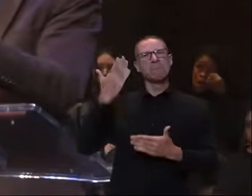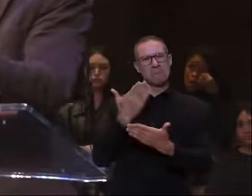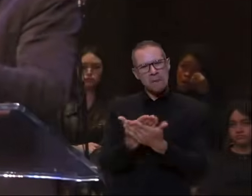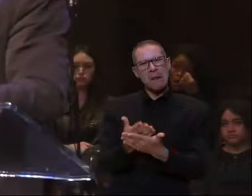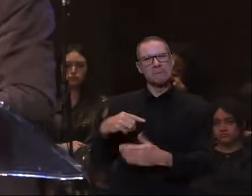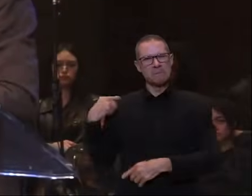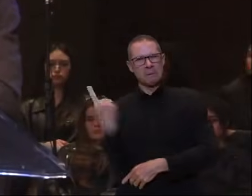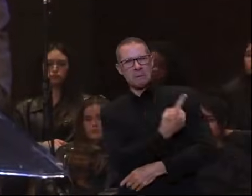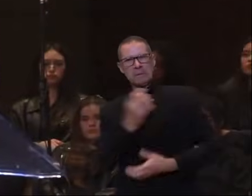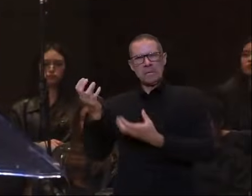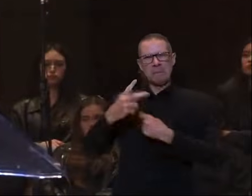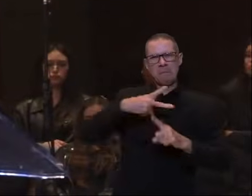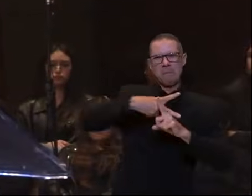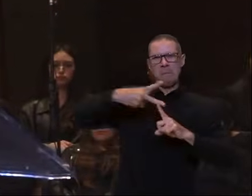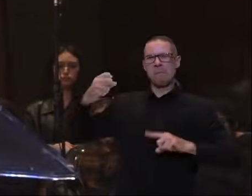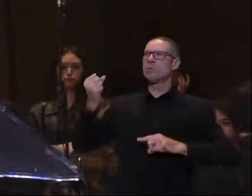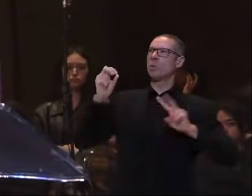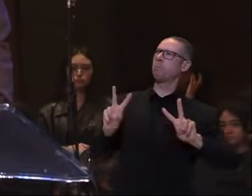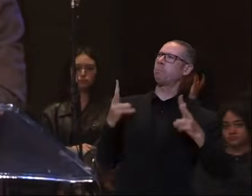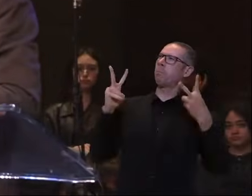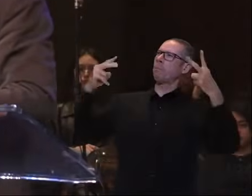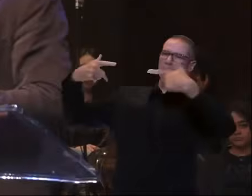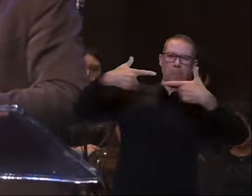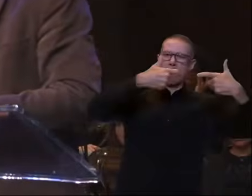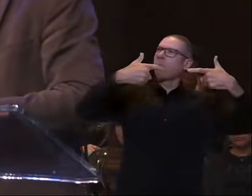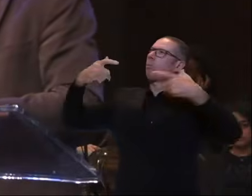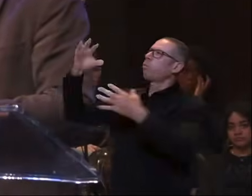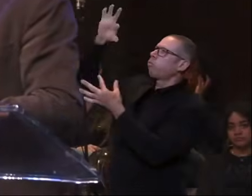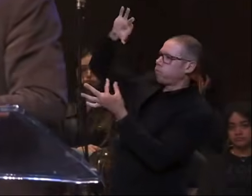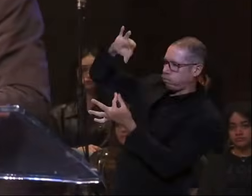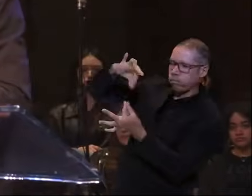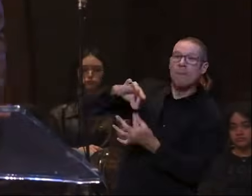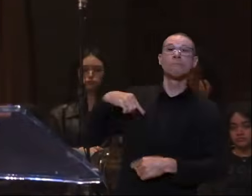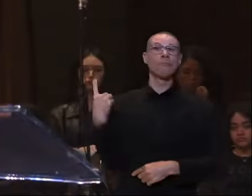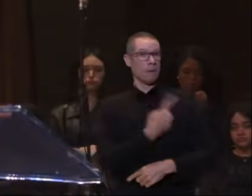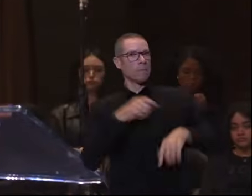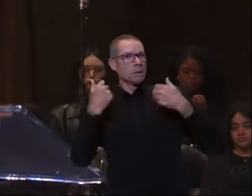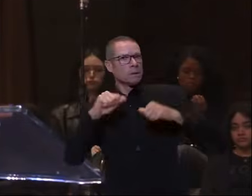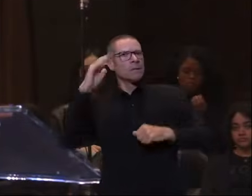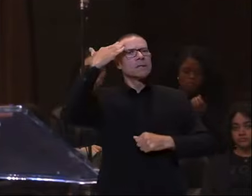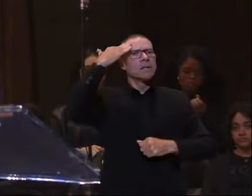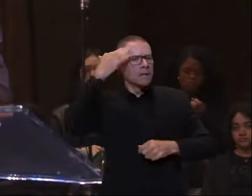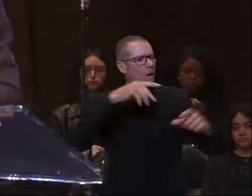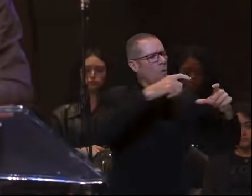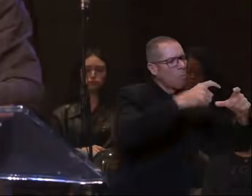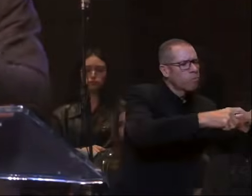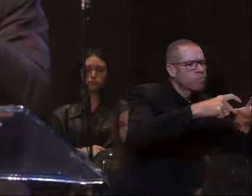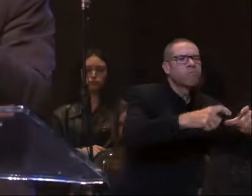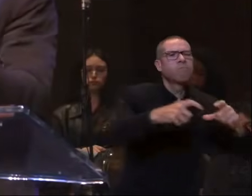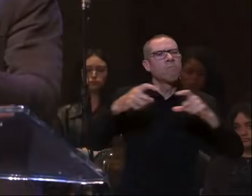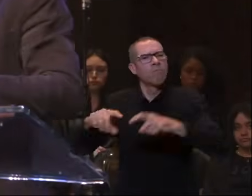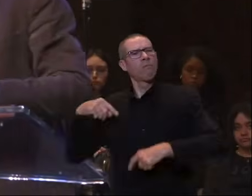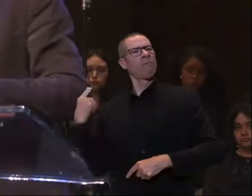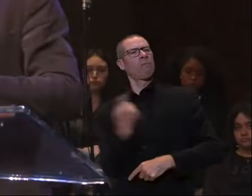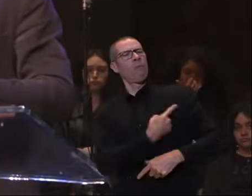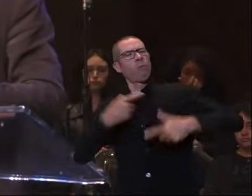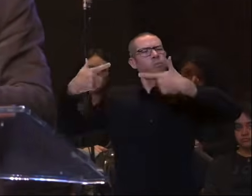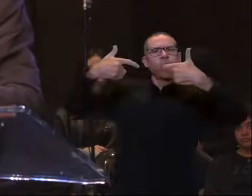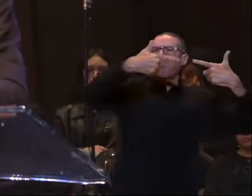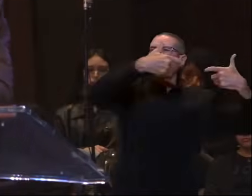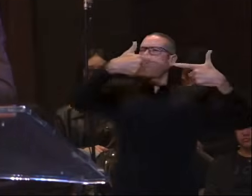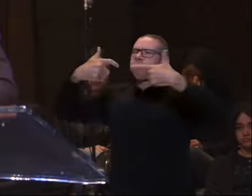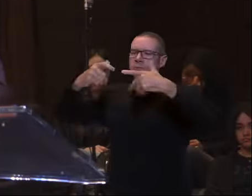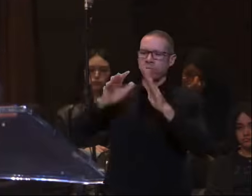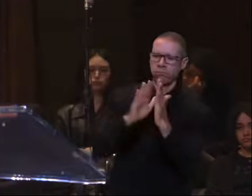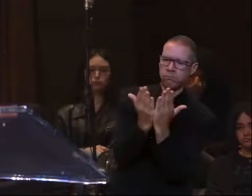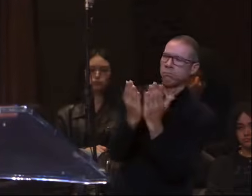se queremos ser vitoriosos nas batalhas espirituais, precisamos entender o lugar da nossa guerra. E